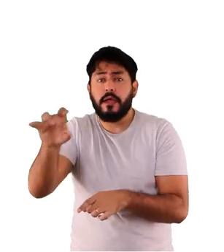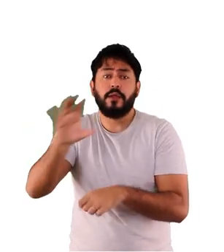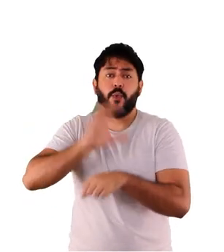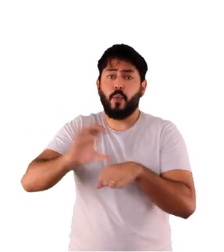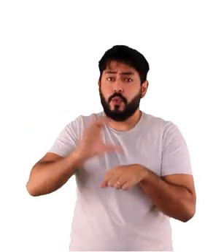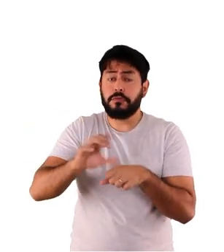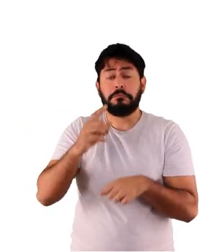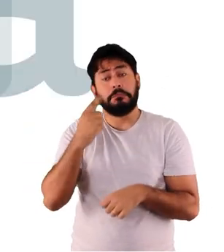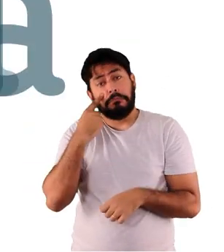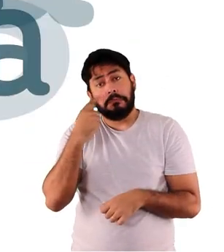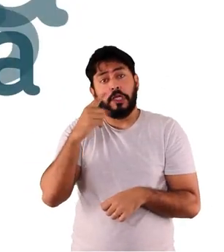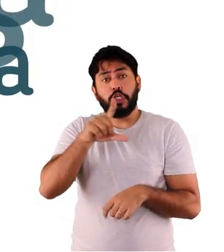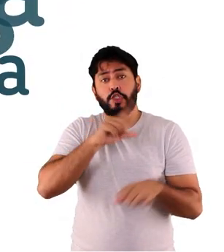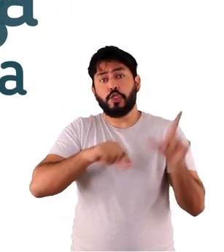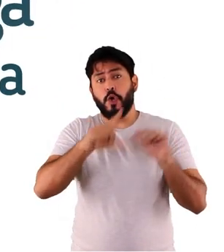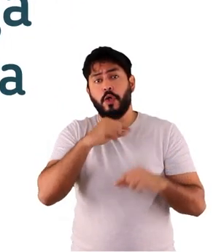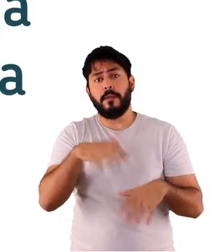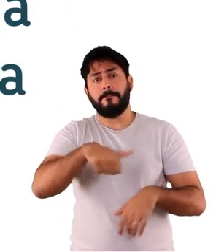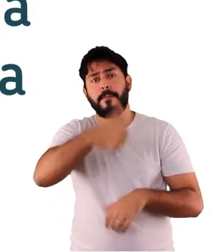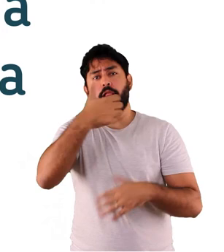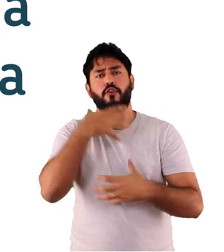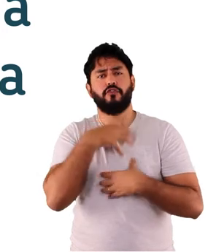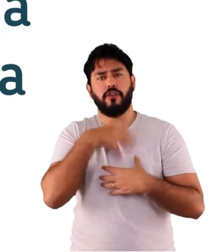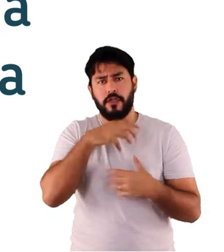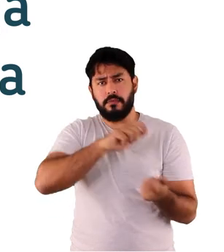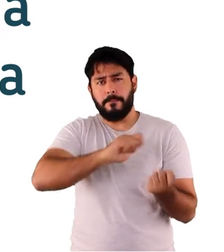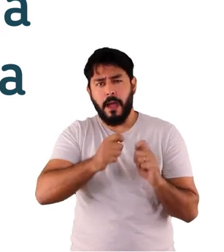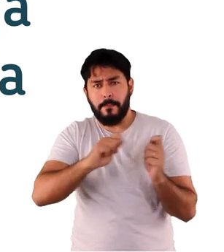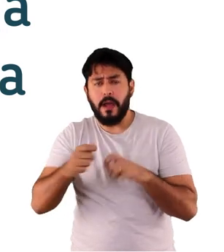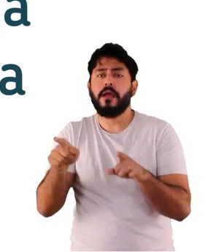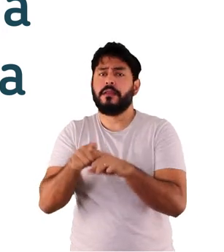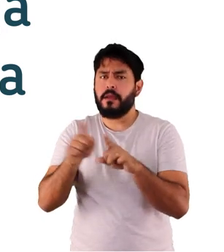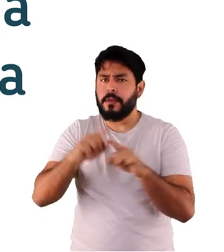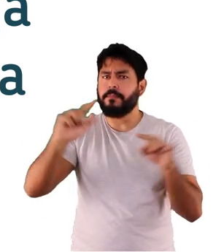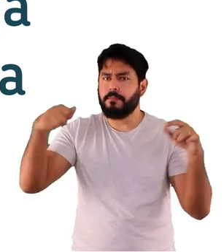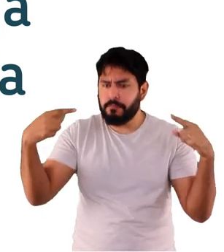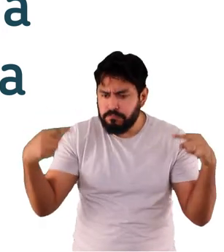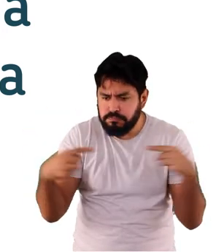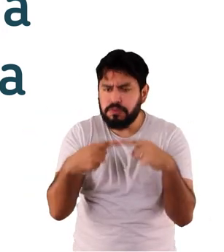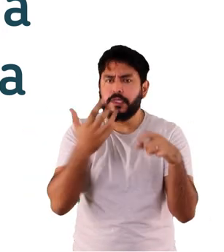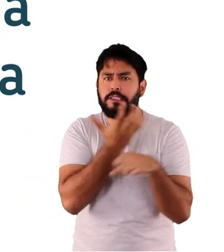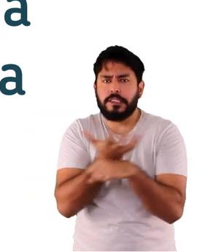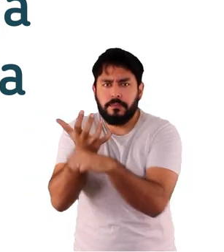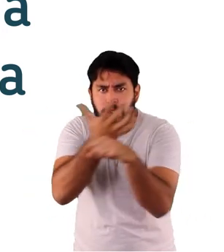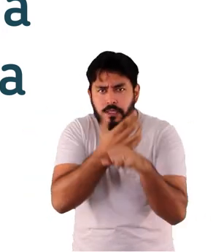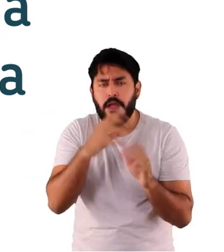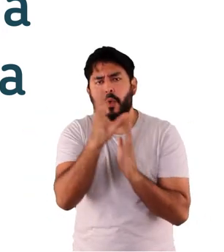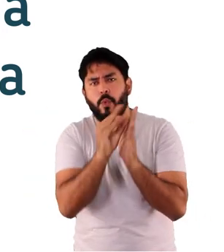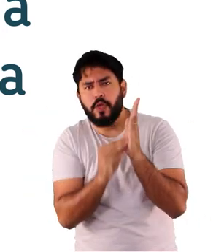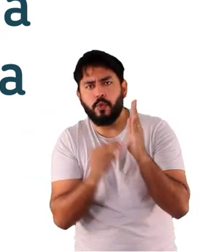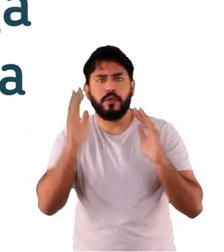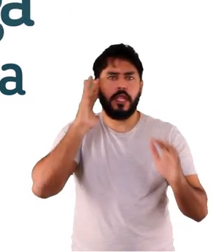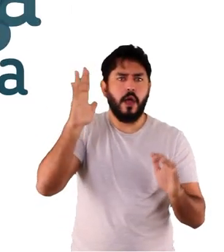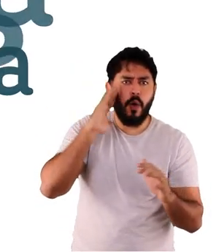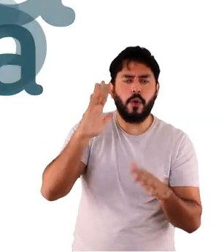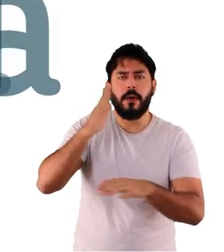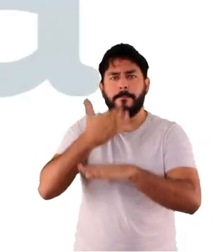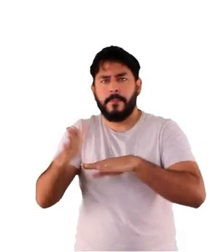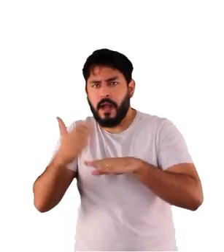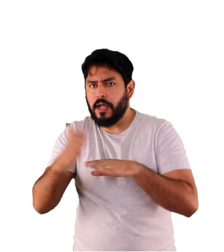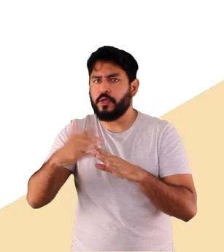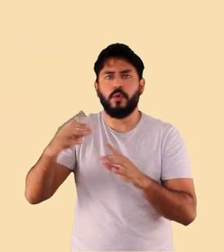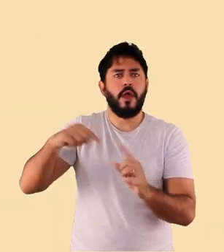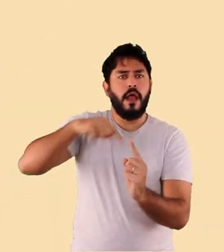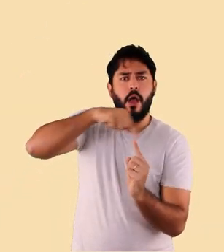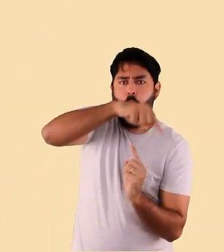melhor maneira de reestruturá-lo. É necessário adequar as disciplinas e os conteúdos teóricos e práticos para trabalhar toda a